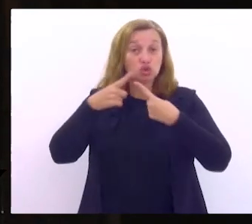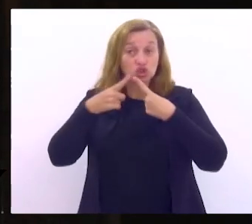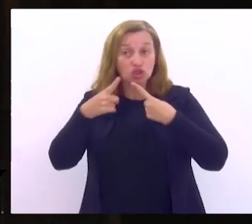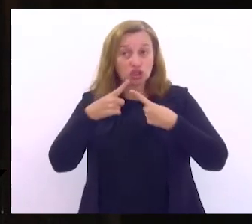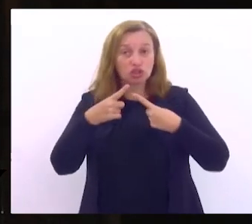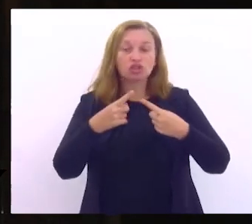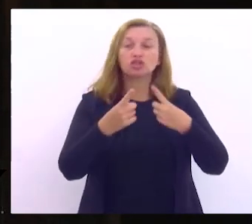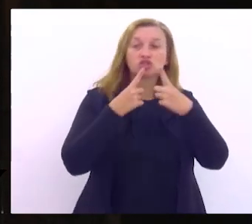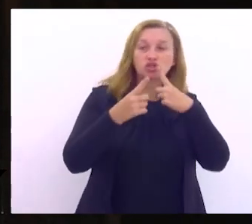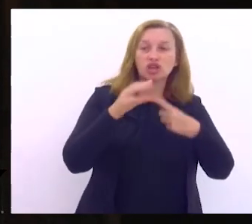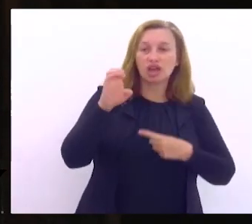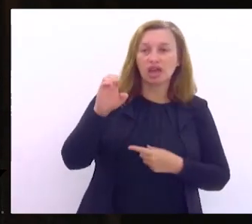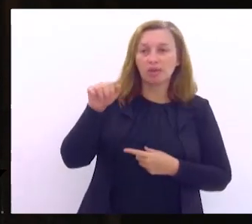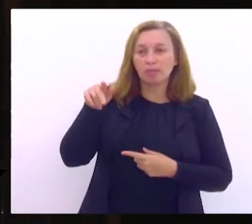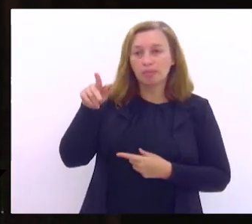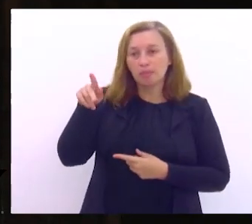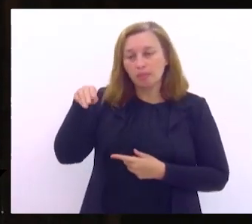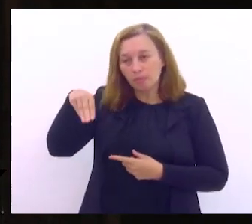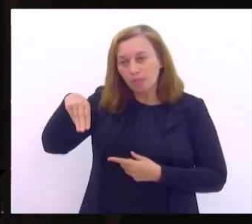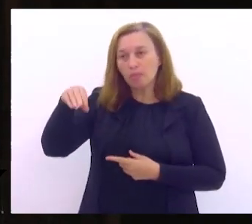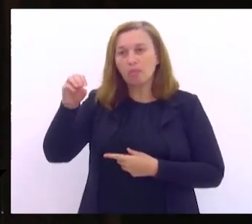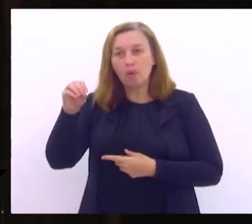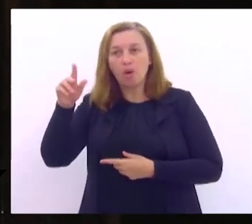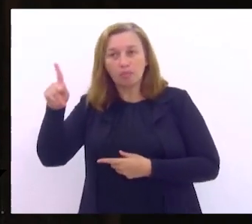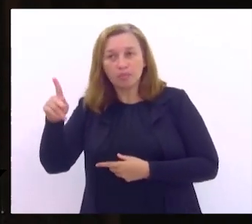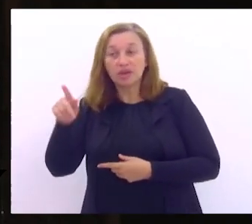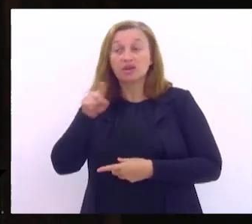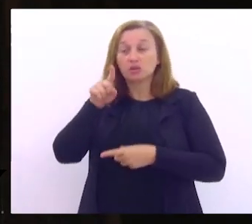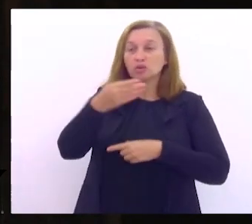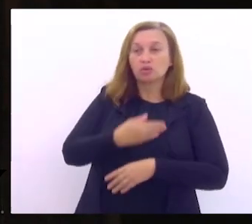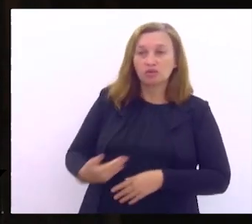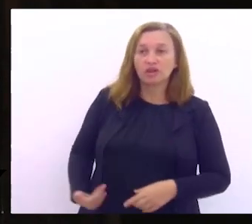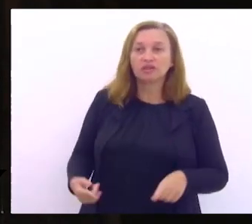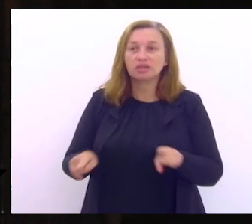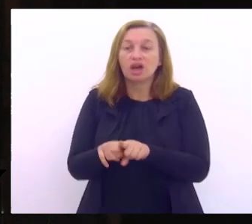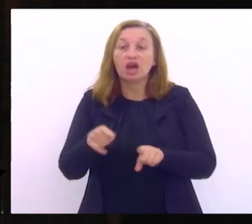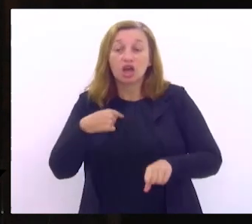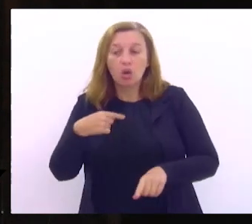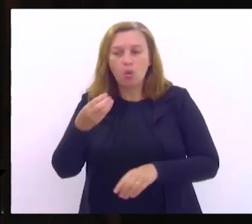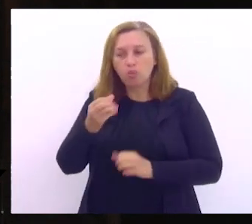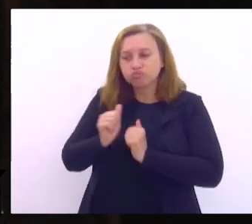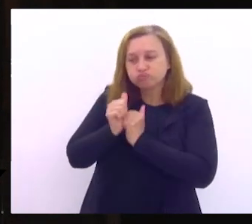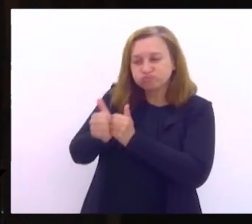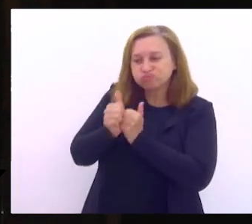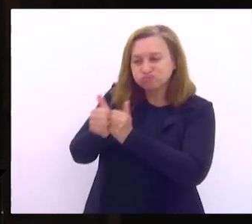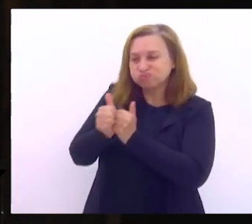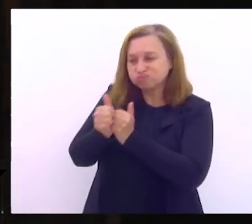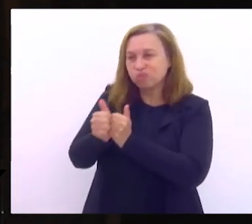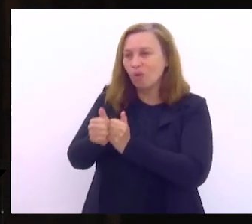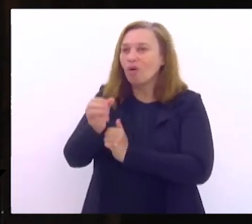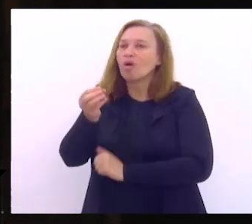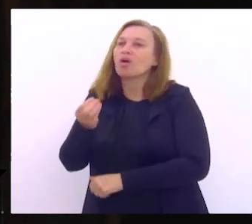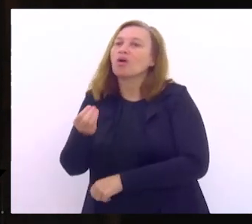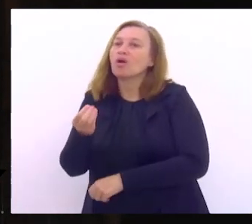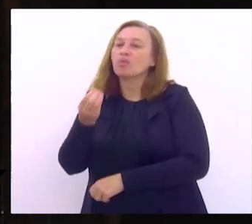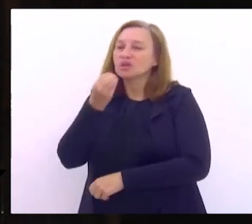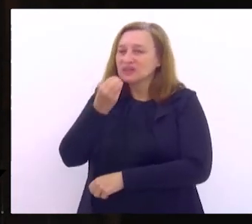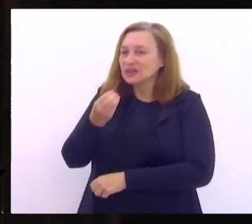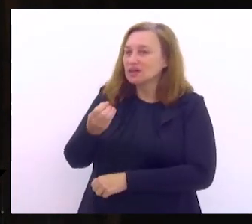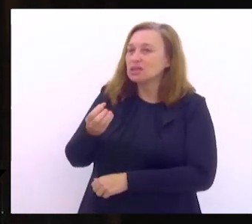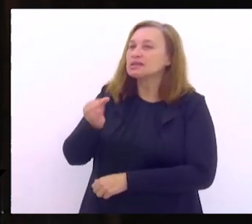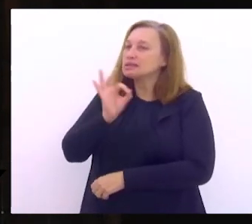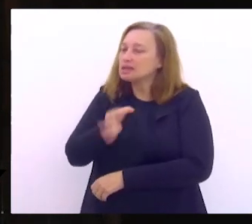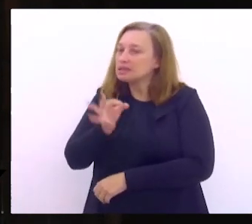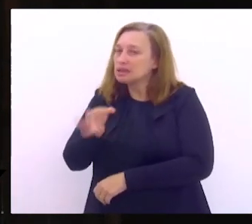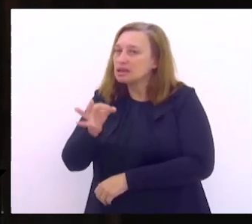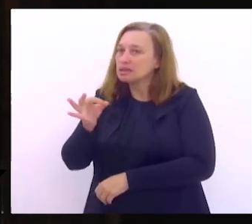discutiram na EMOP, discutiram no governo, e eu tive o privilégio de acompanhá-los, e eu tenho certeza absoluta que,